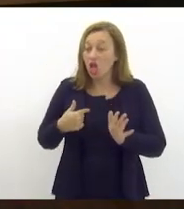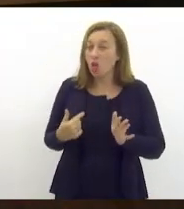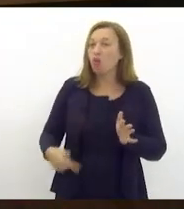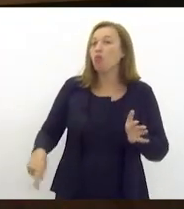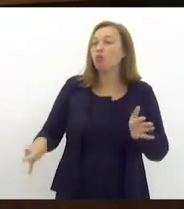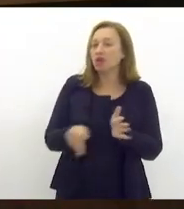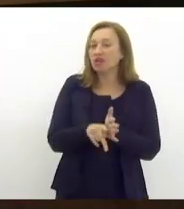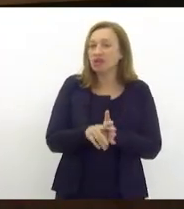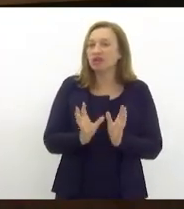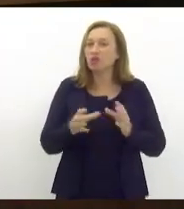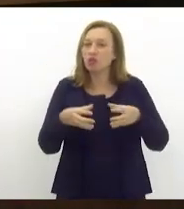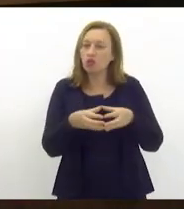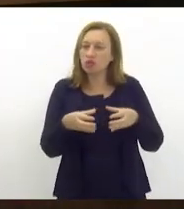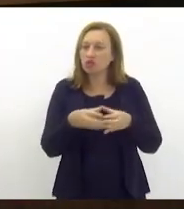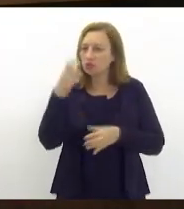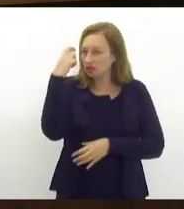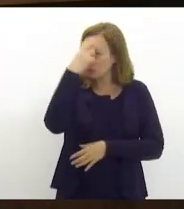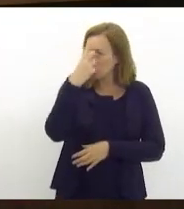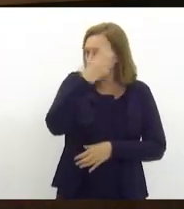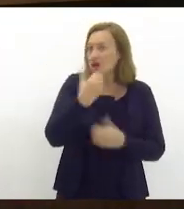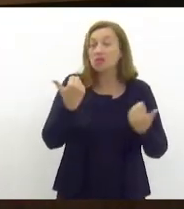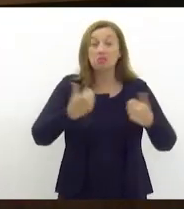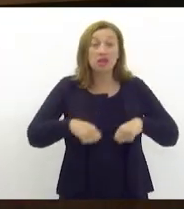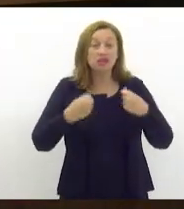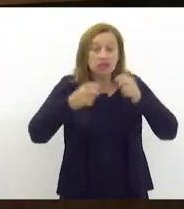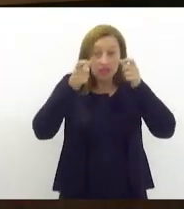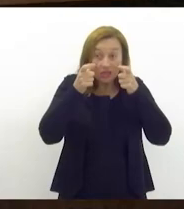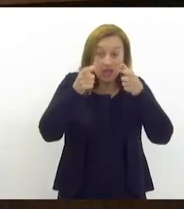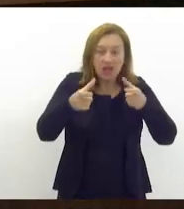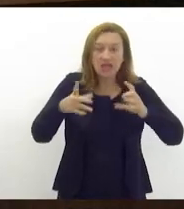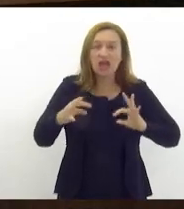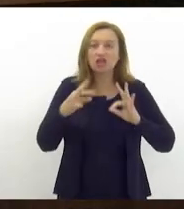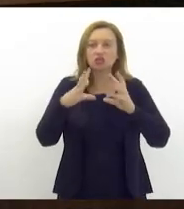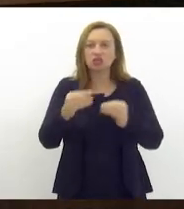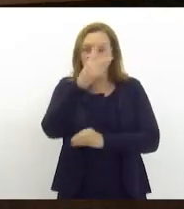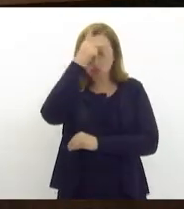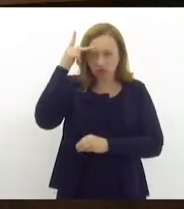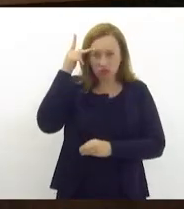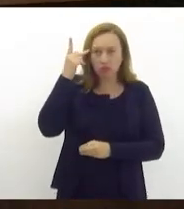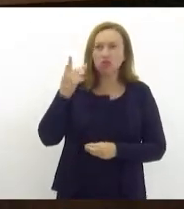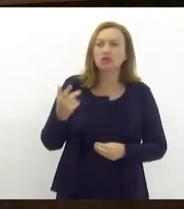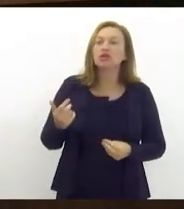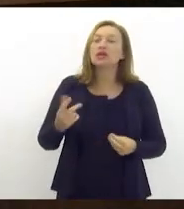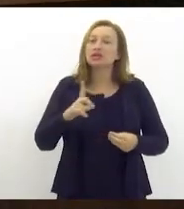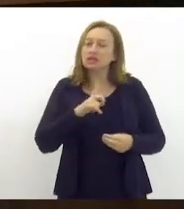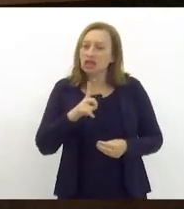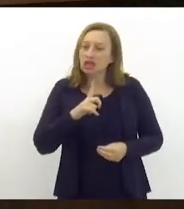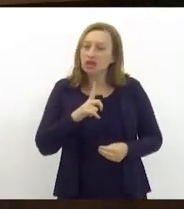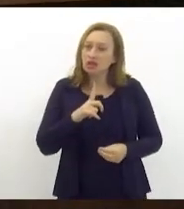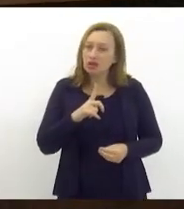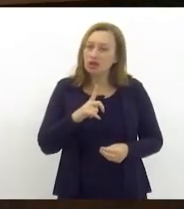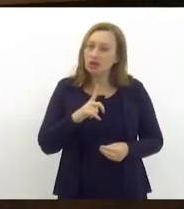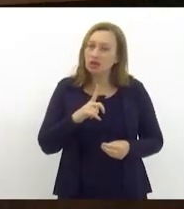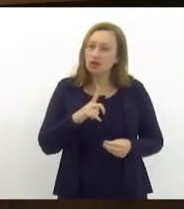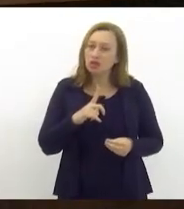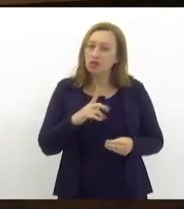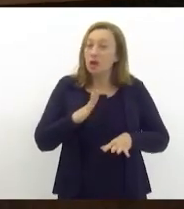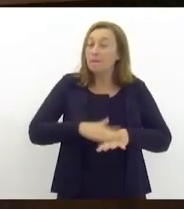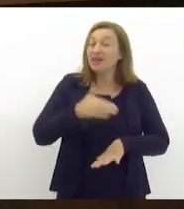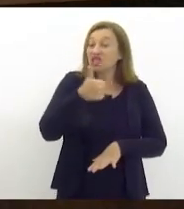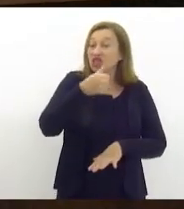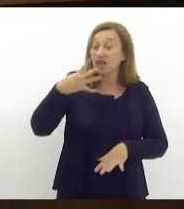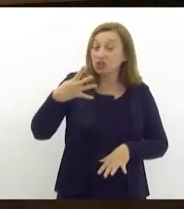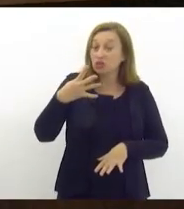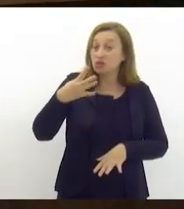vice-presidente da Comissão de Cultura, preciso dar esse alerta a todas as pessoas. Existe um passivo em aberto de mais de